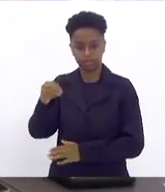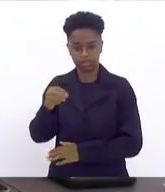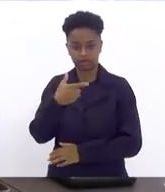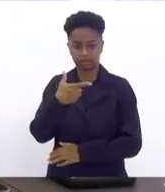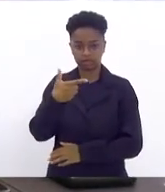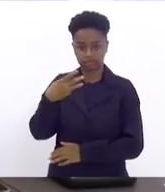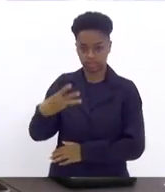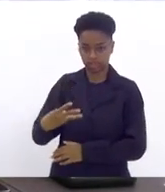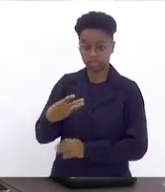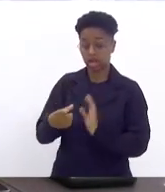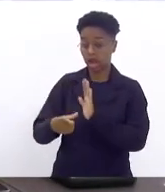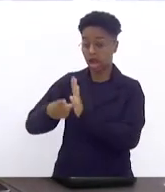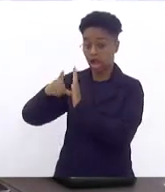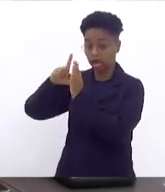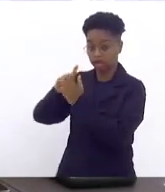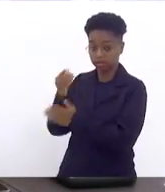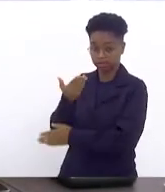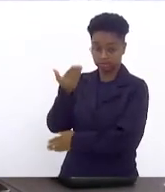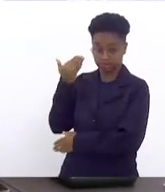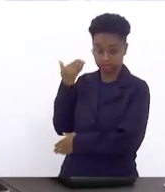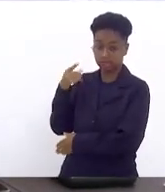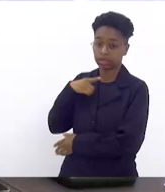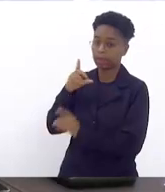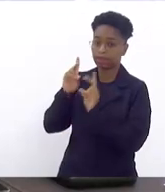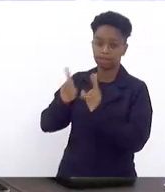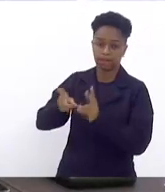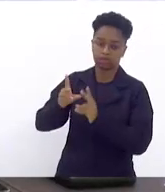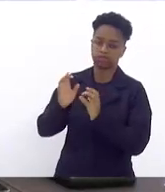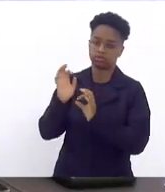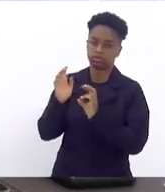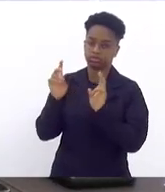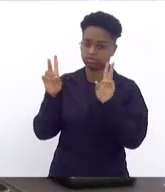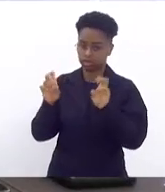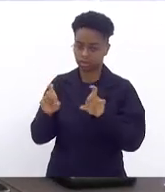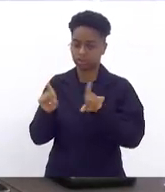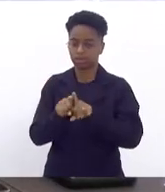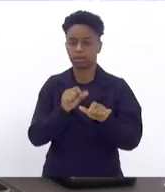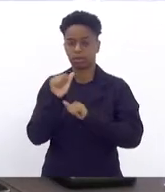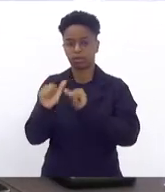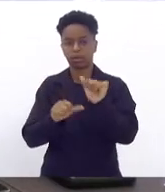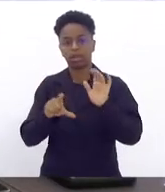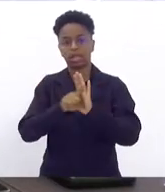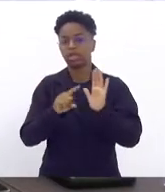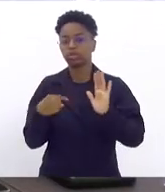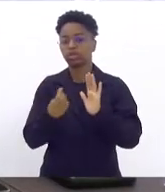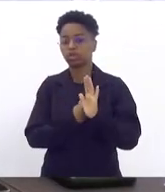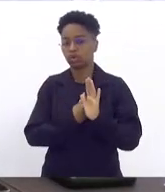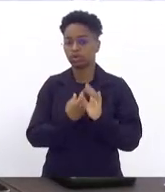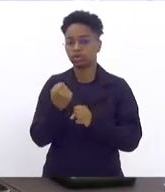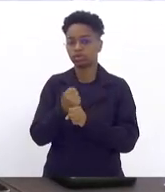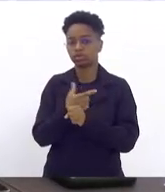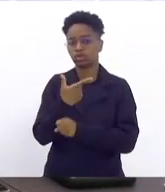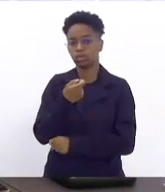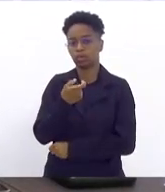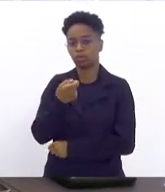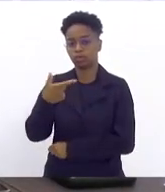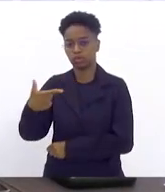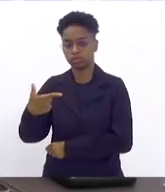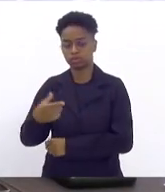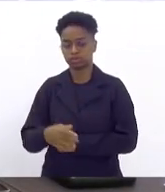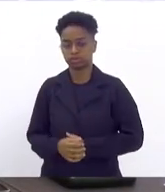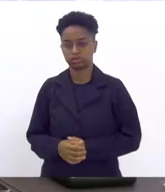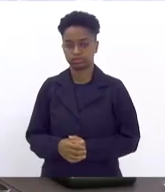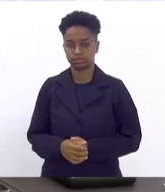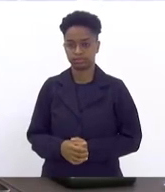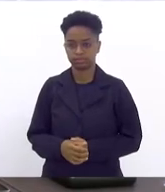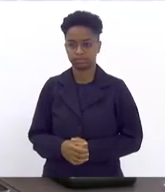330-23, que é anterior, trata do mesmo tema e altera uma lei nossa de 2002.